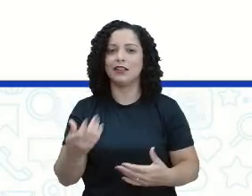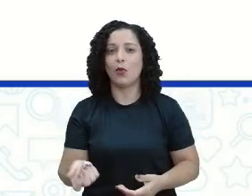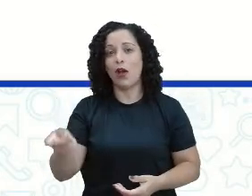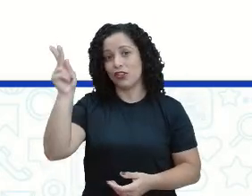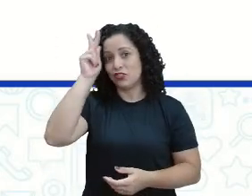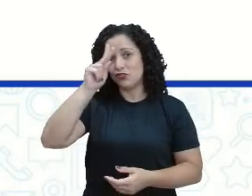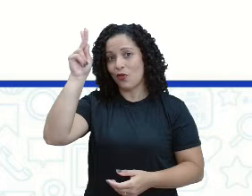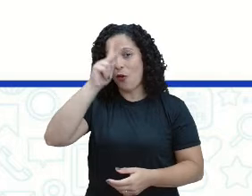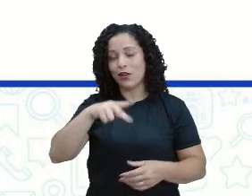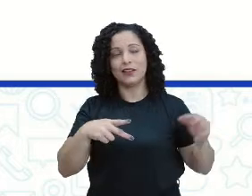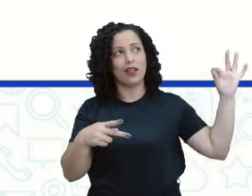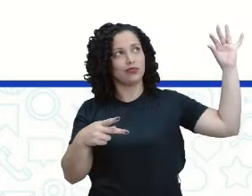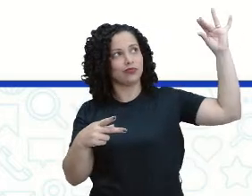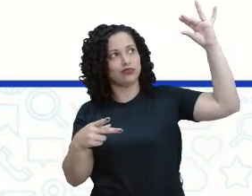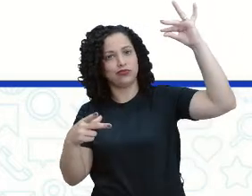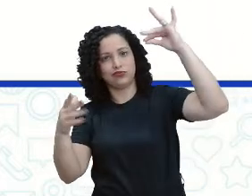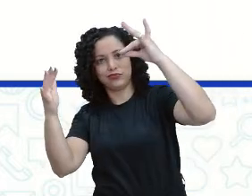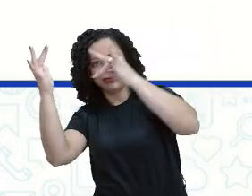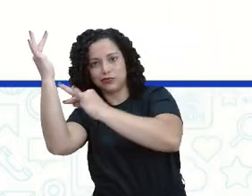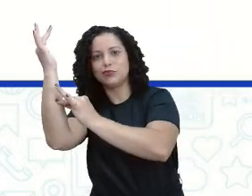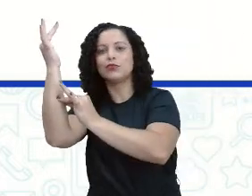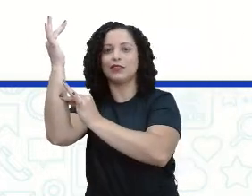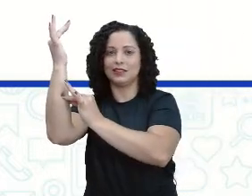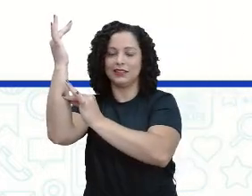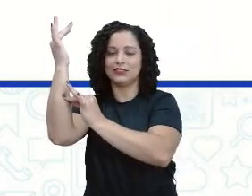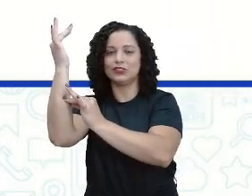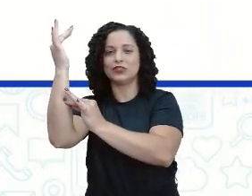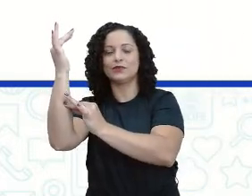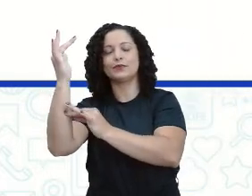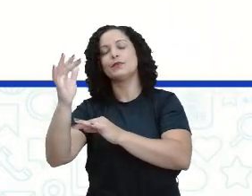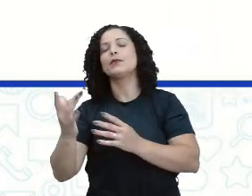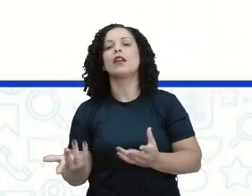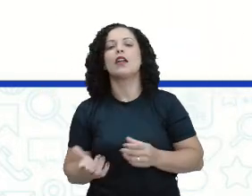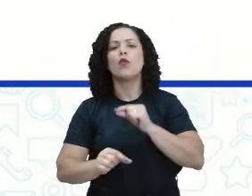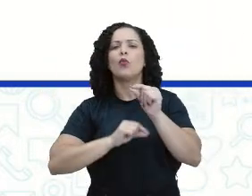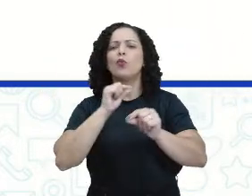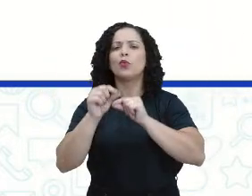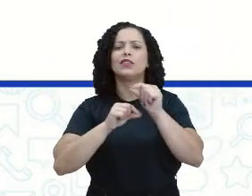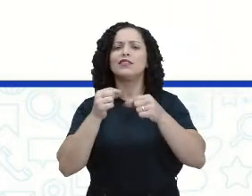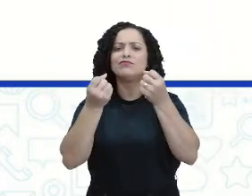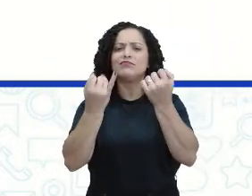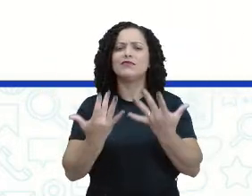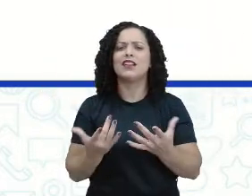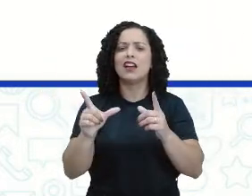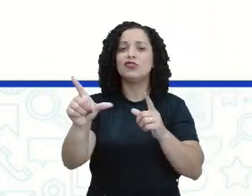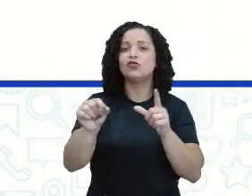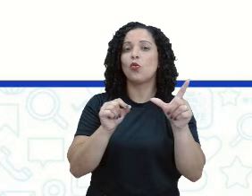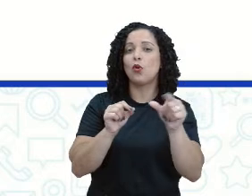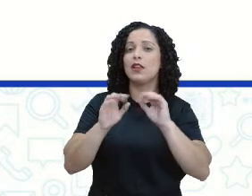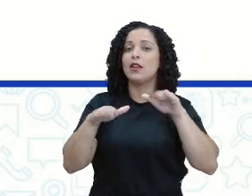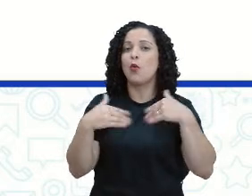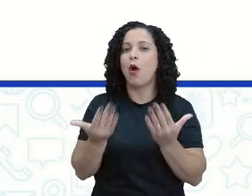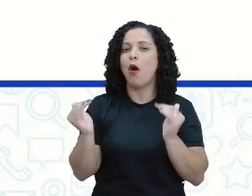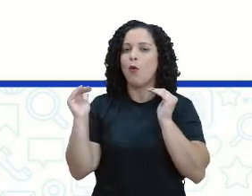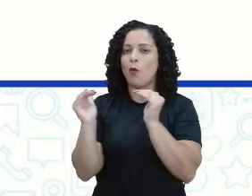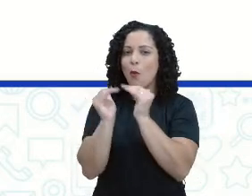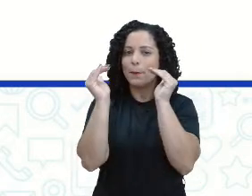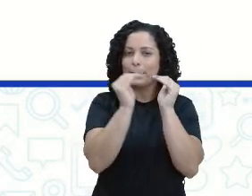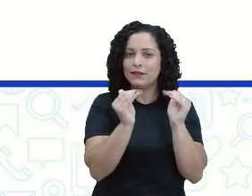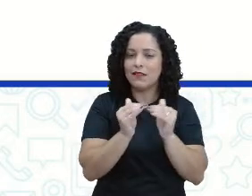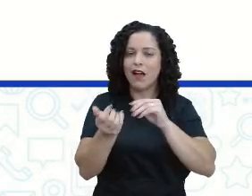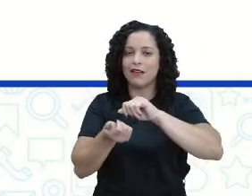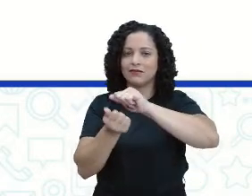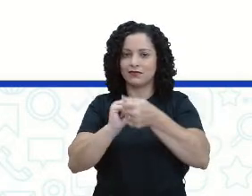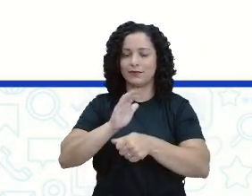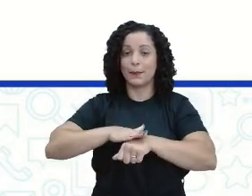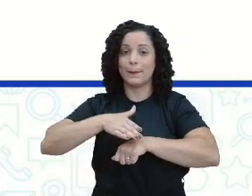historinha aí das borboletas, ou seja, das mariposas, tentem escolher qual a frase que melhor se